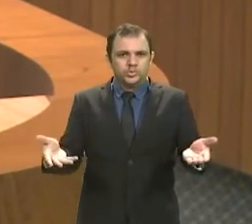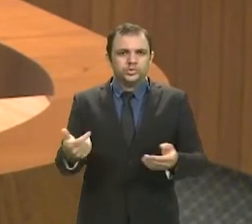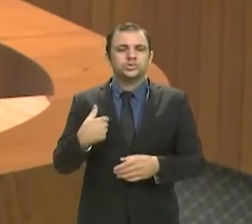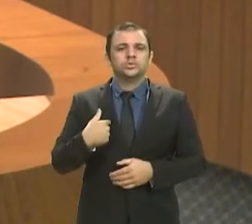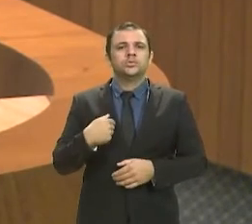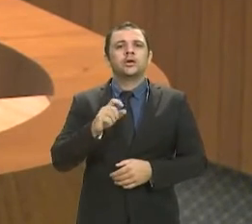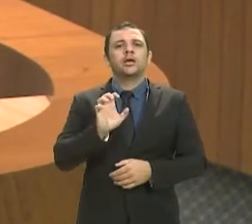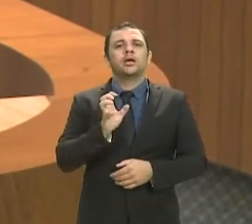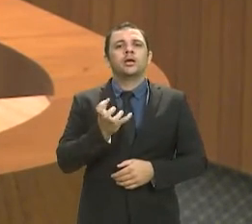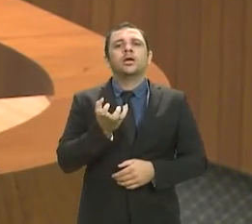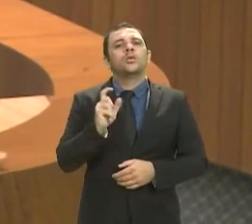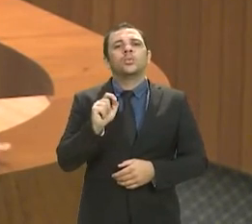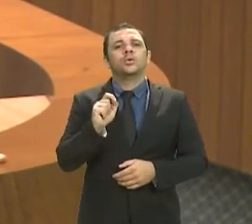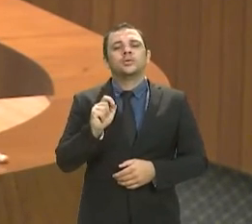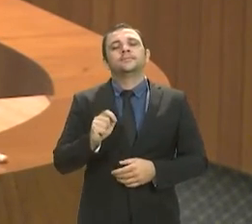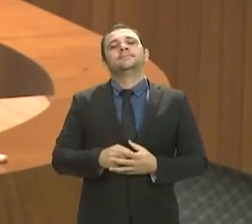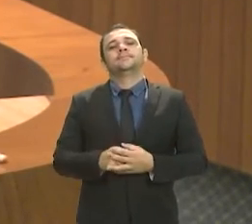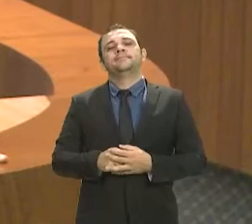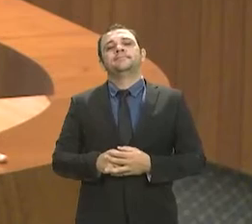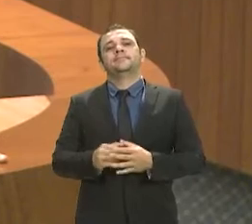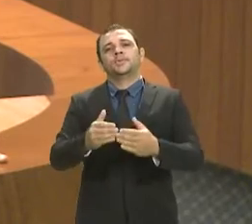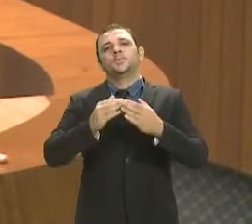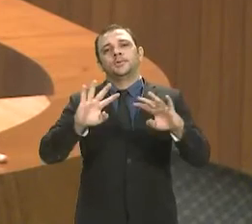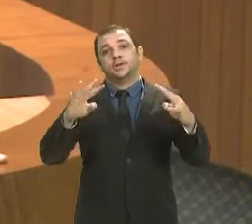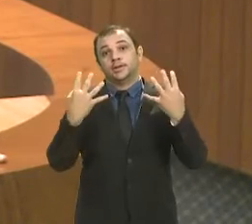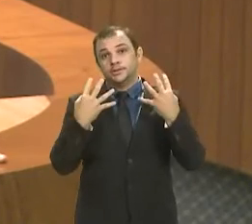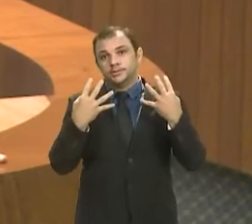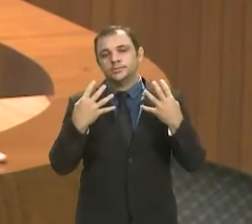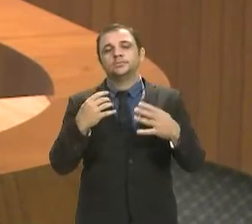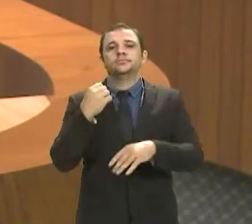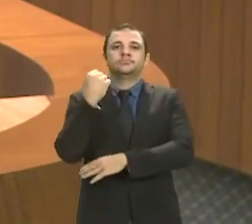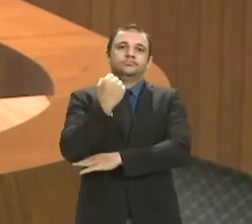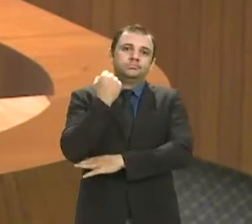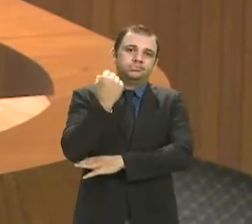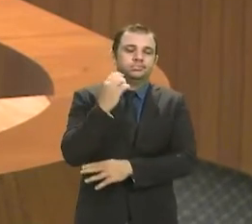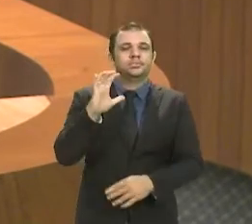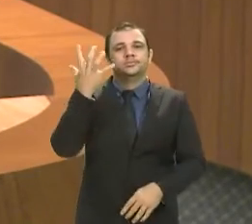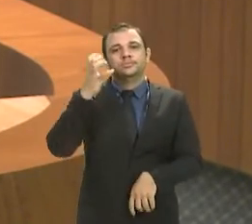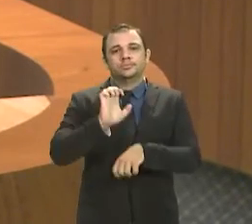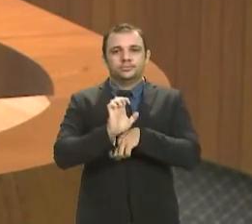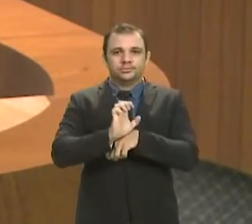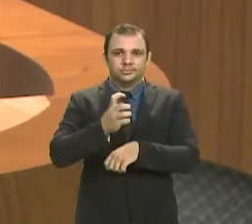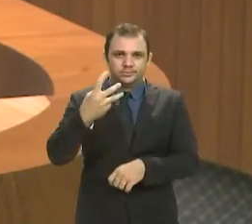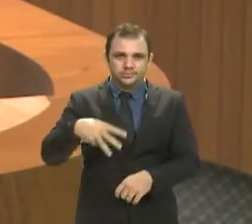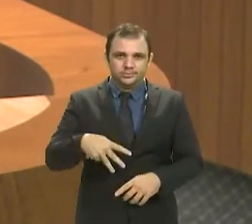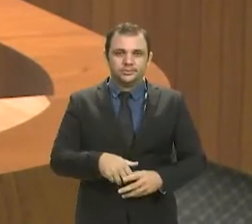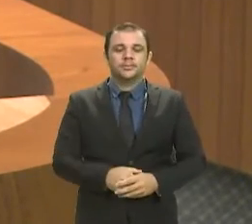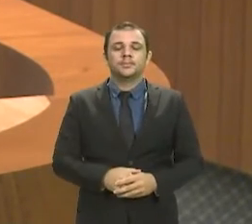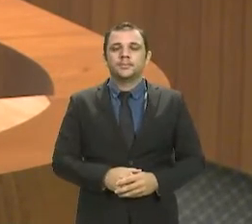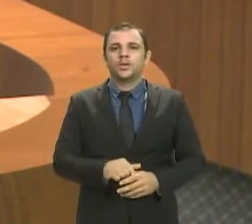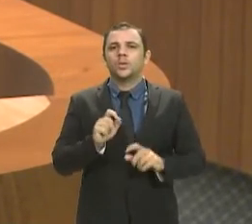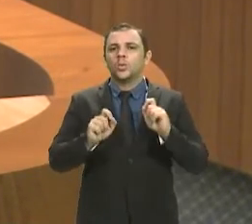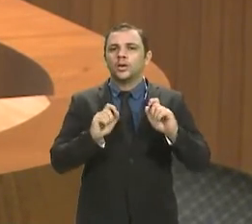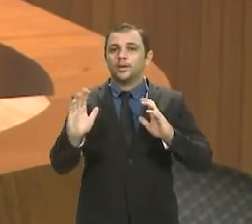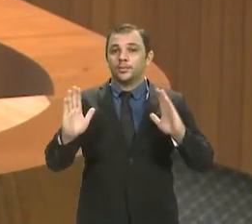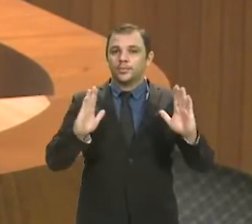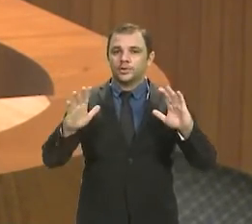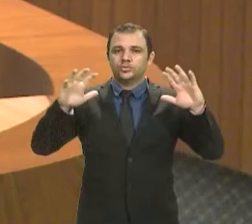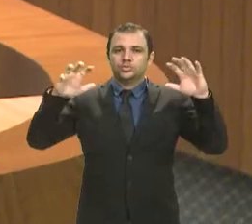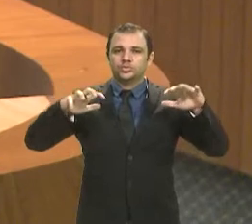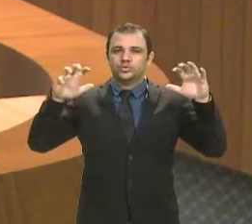chamar a atenção de uma situação que tem ocorrido de muita gravidade no Maranhão, né? Que é esse período